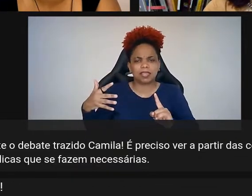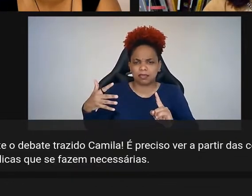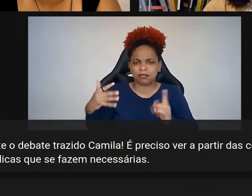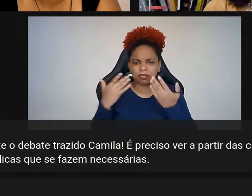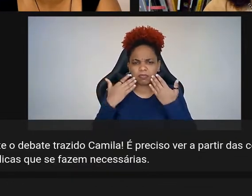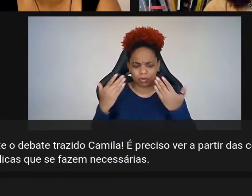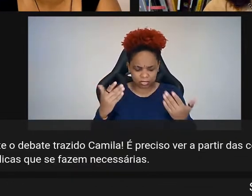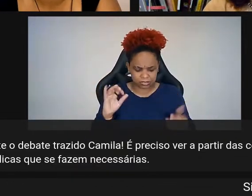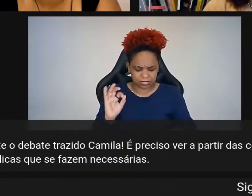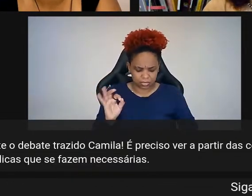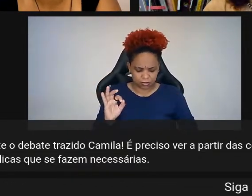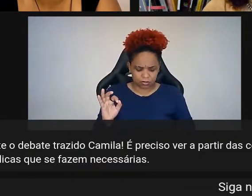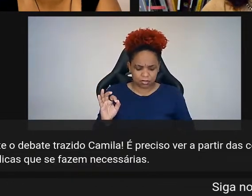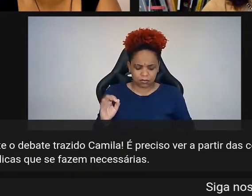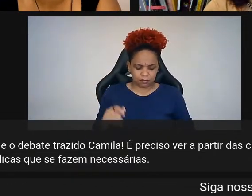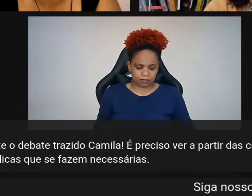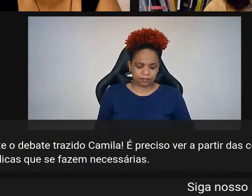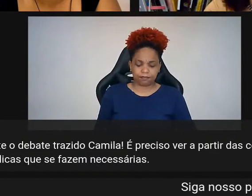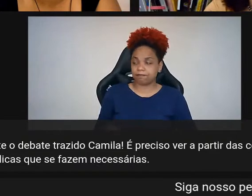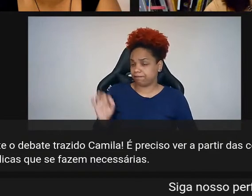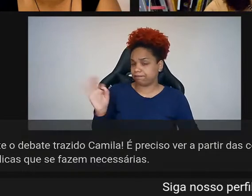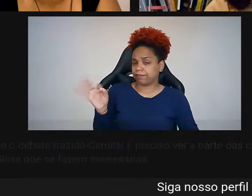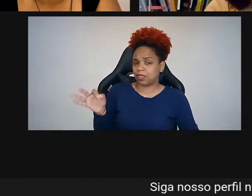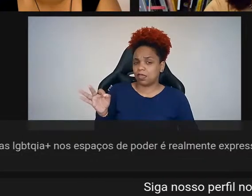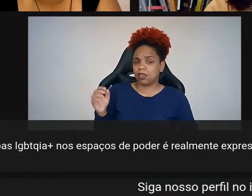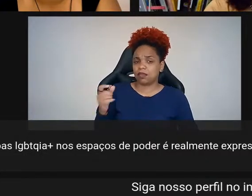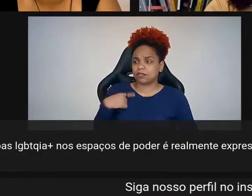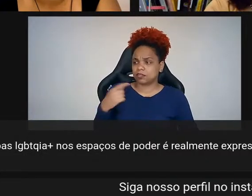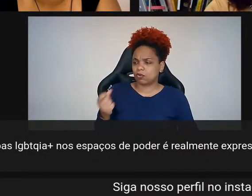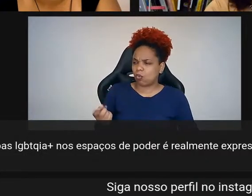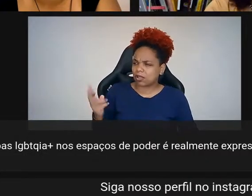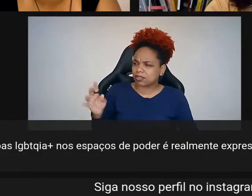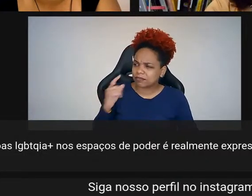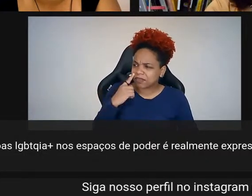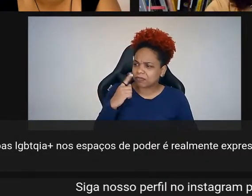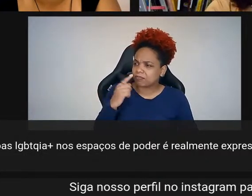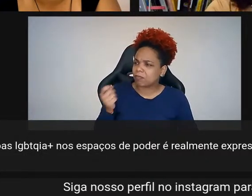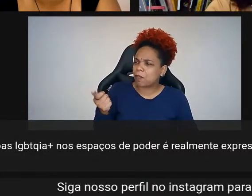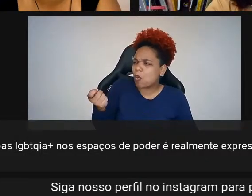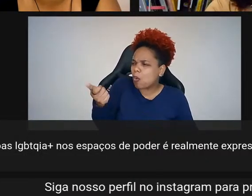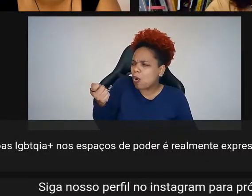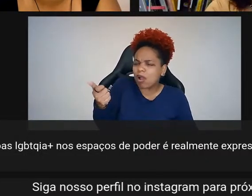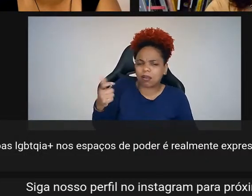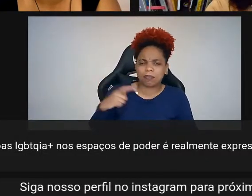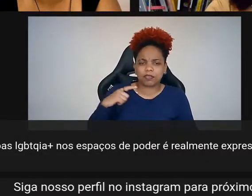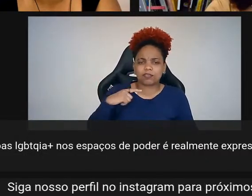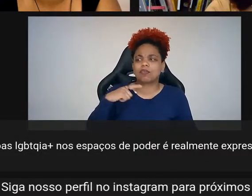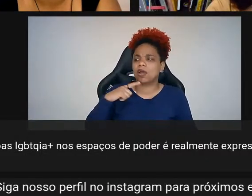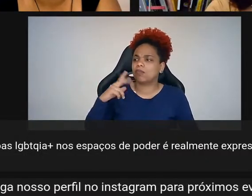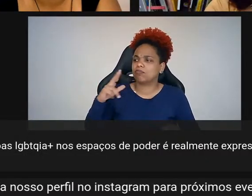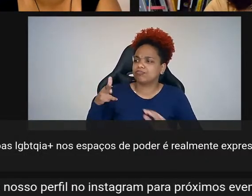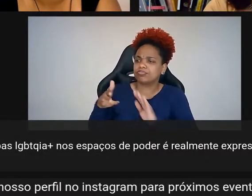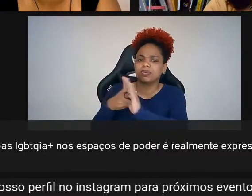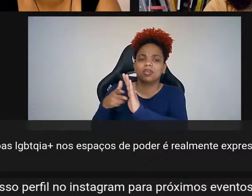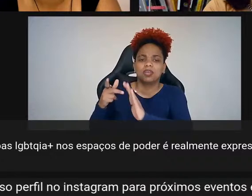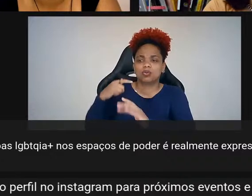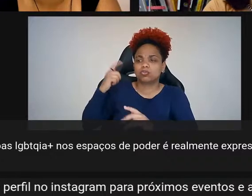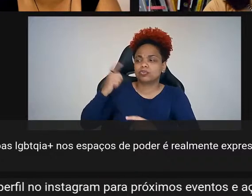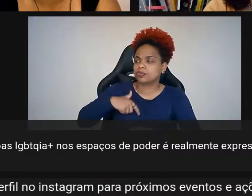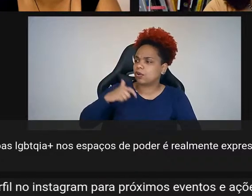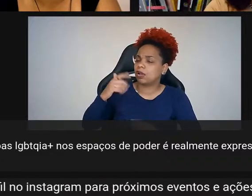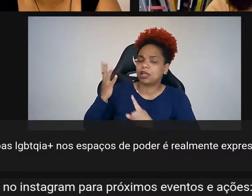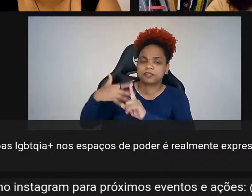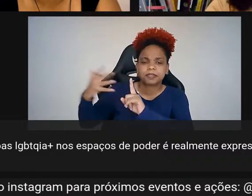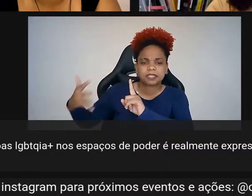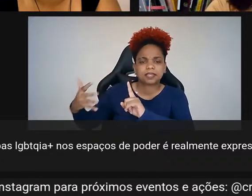você conta nos dedos, né? Pessoas publicamente assumidas como LGBTQIA+,